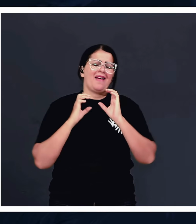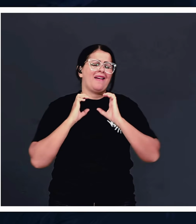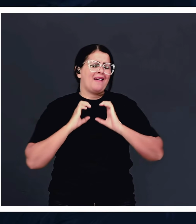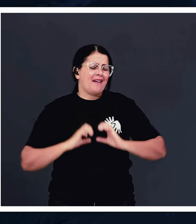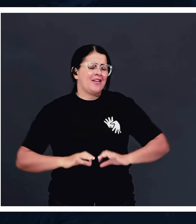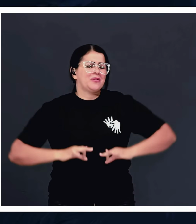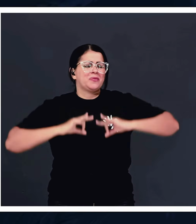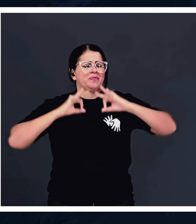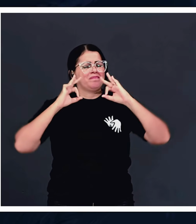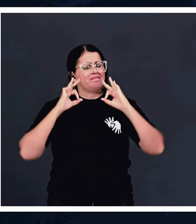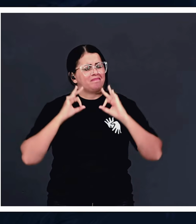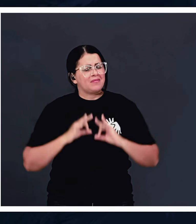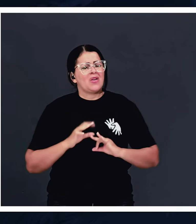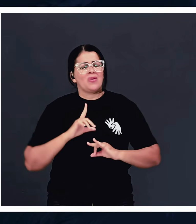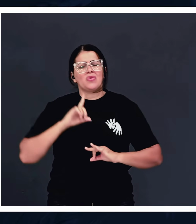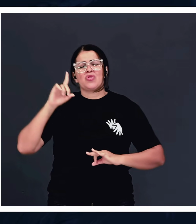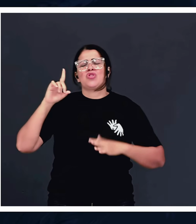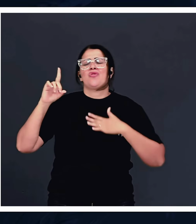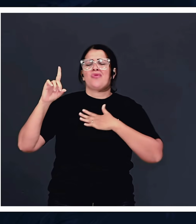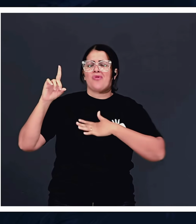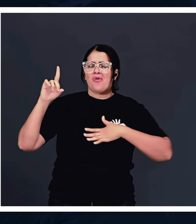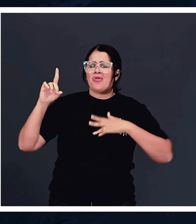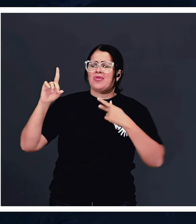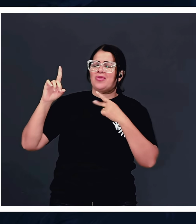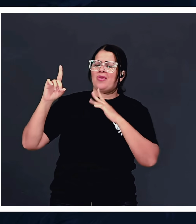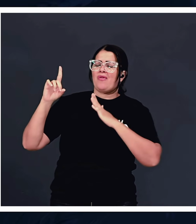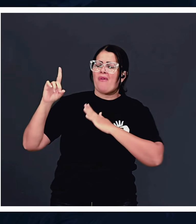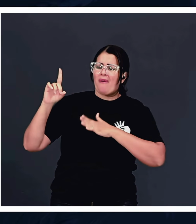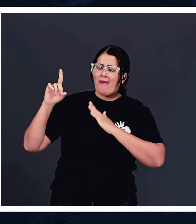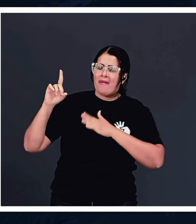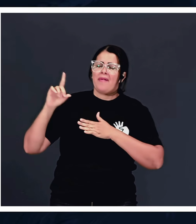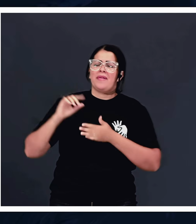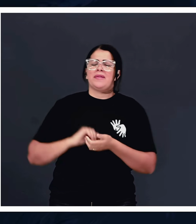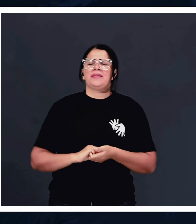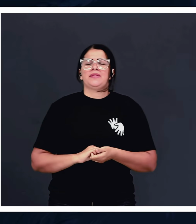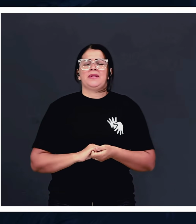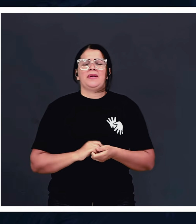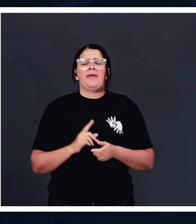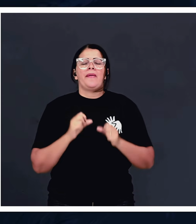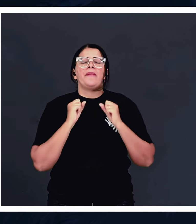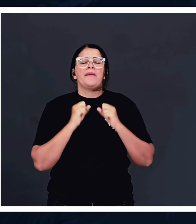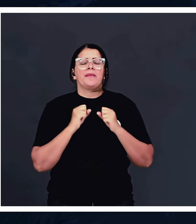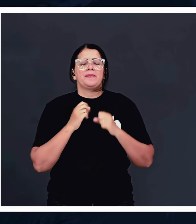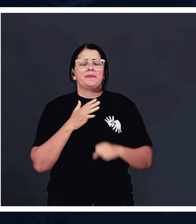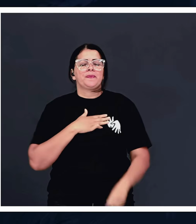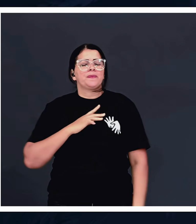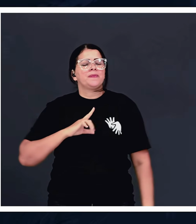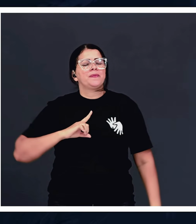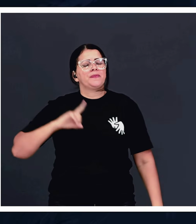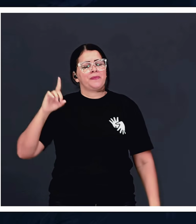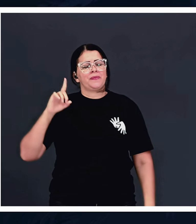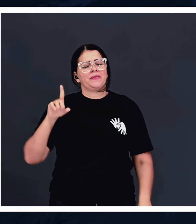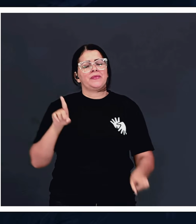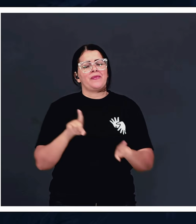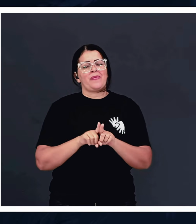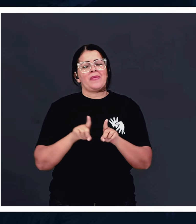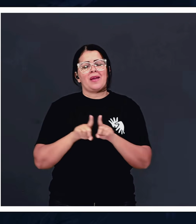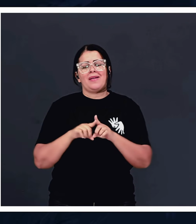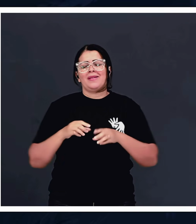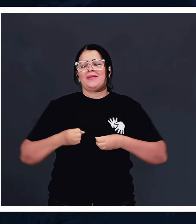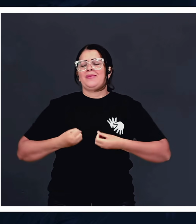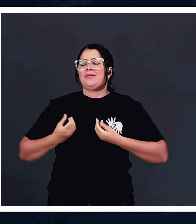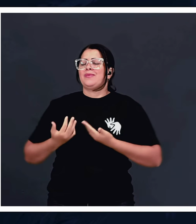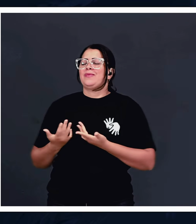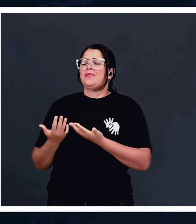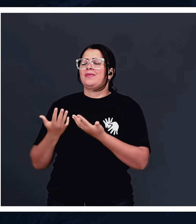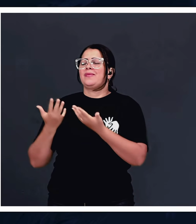que é correto, o que agrada ao Teu coração, para que possamos, meu Deus, agradar a Ti. Essa